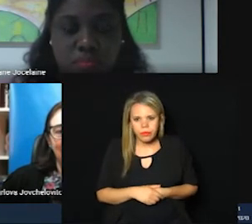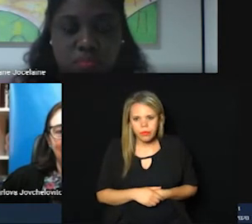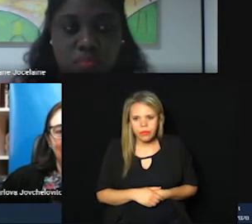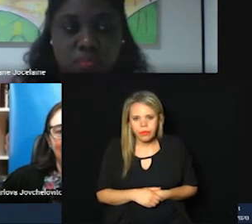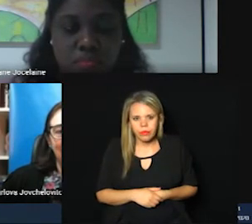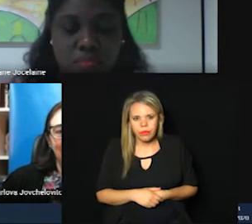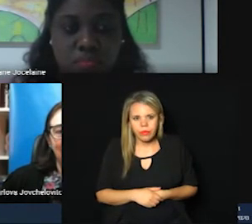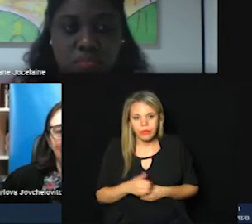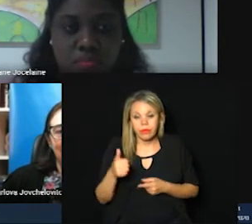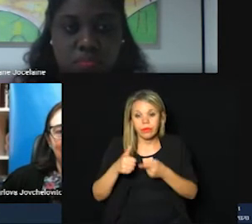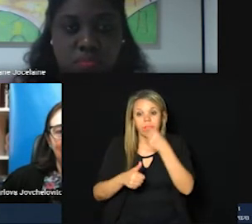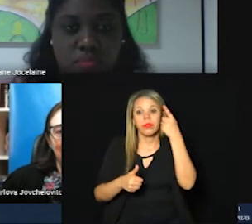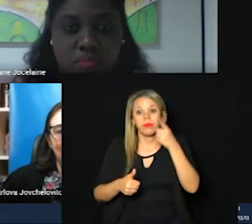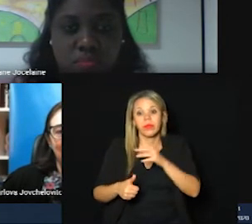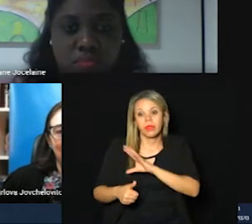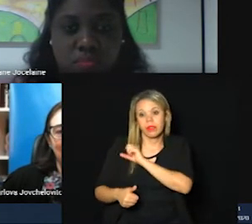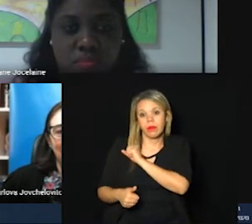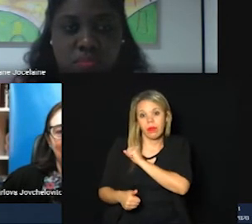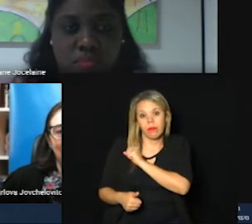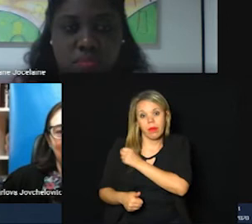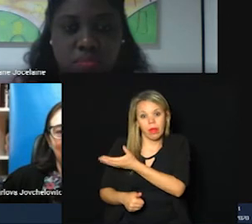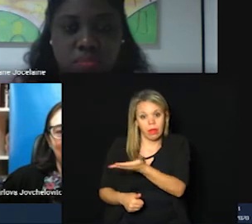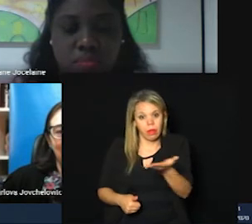Ser o primeiro a amar.